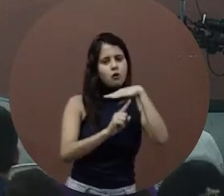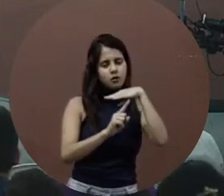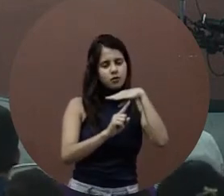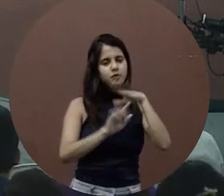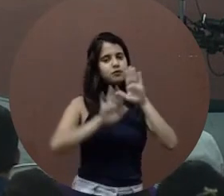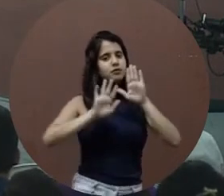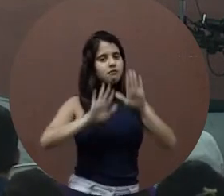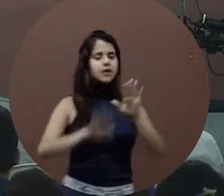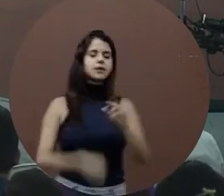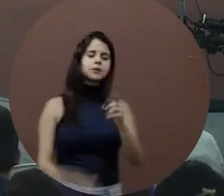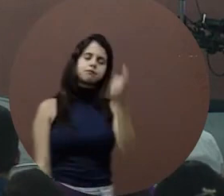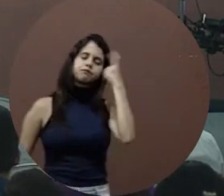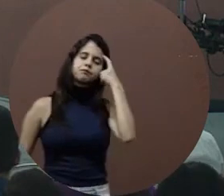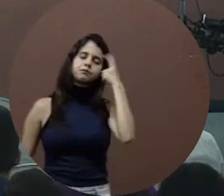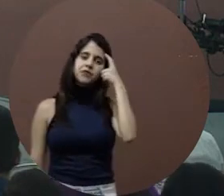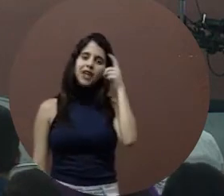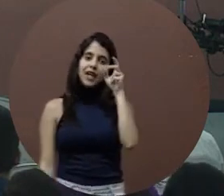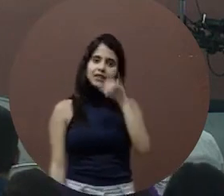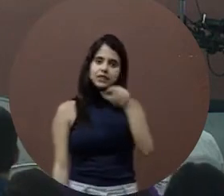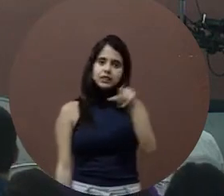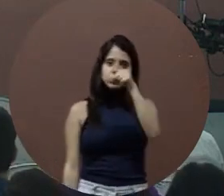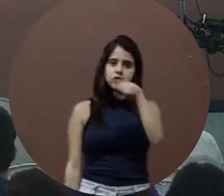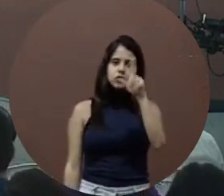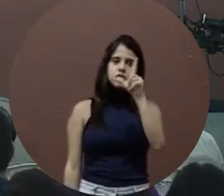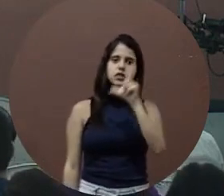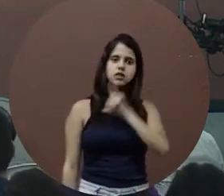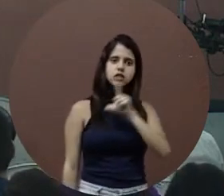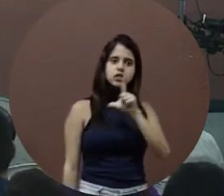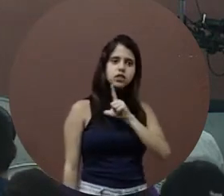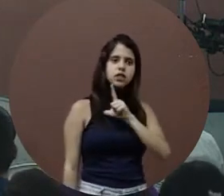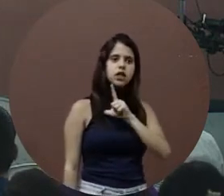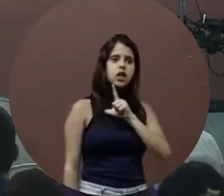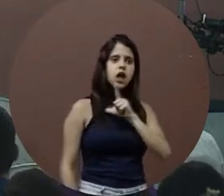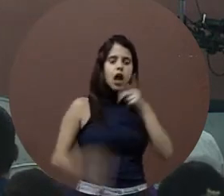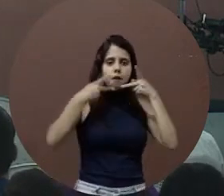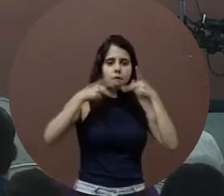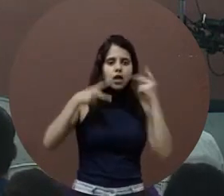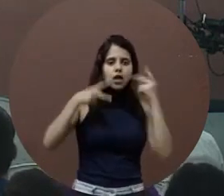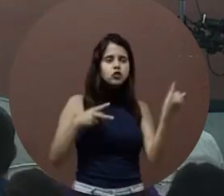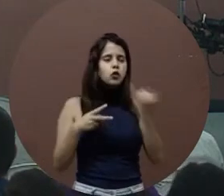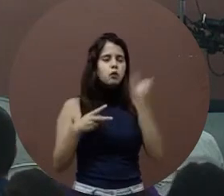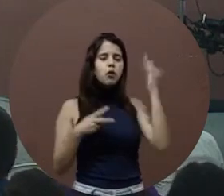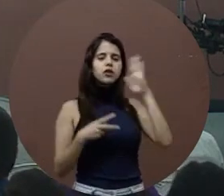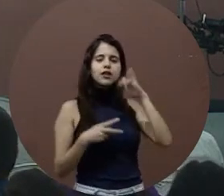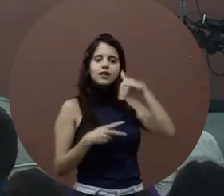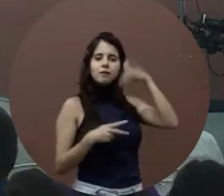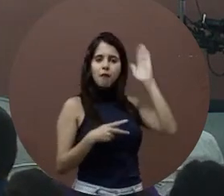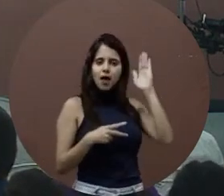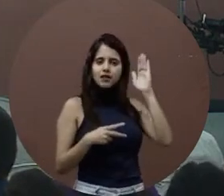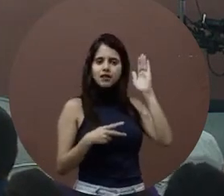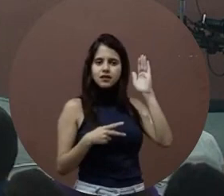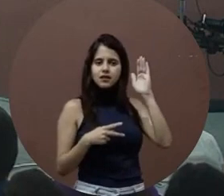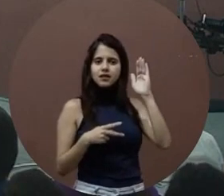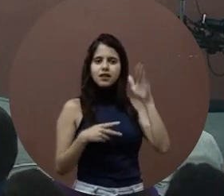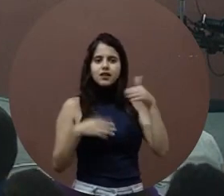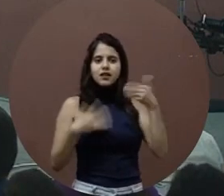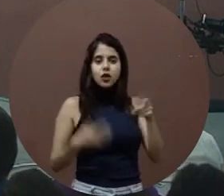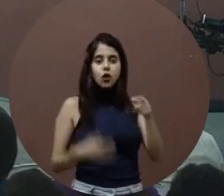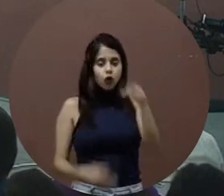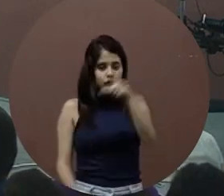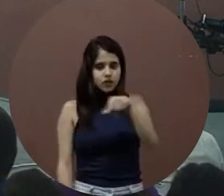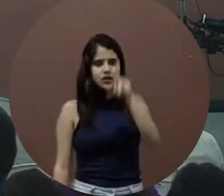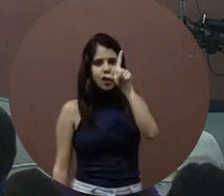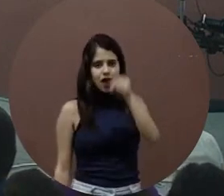Mas para pensar, se você é aquela pessoa que detém a mensagem mais importante do universo, então você é o